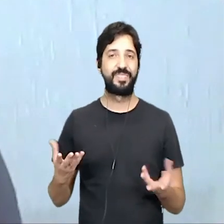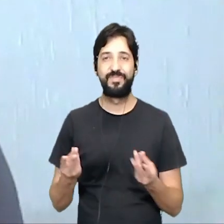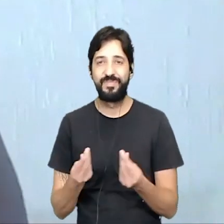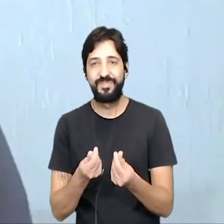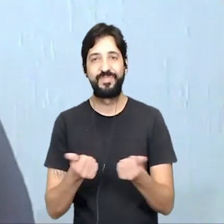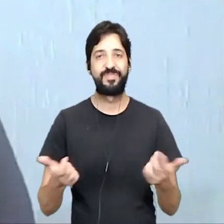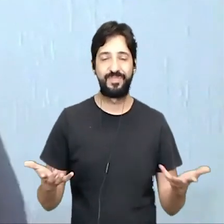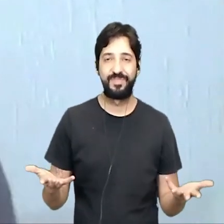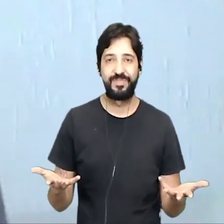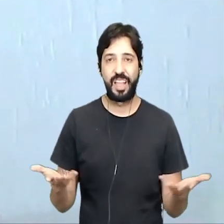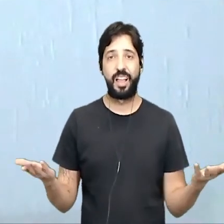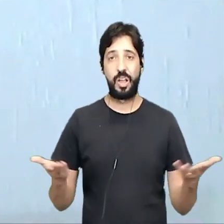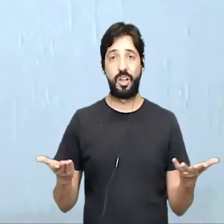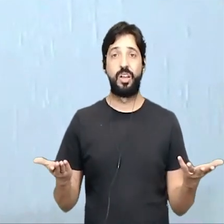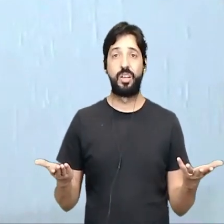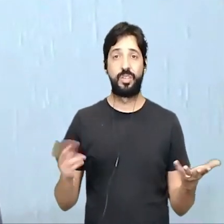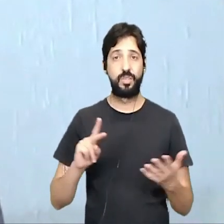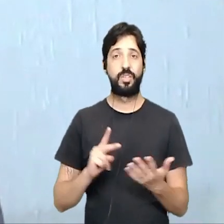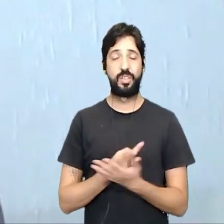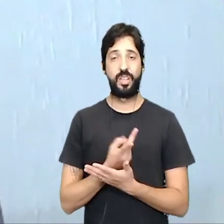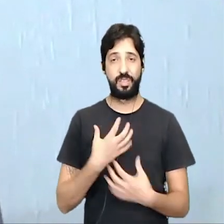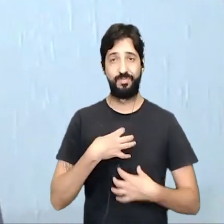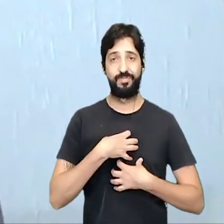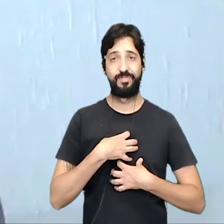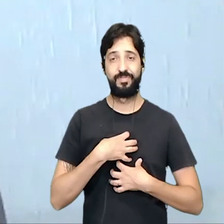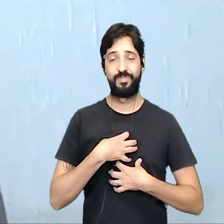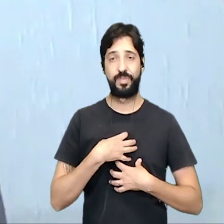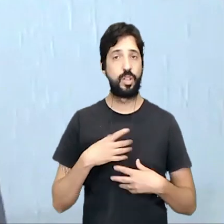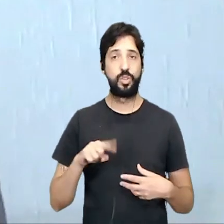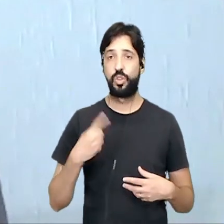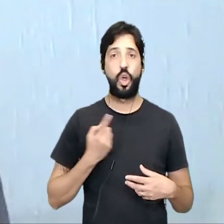digamos, intrépida. Uhum.